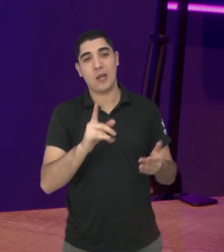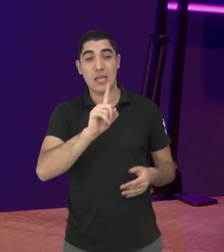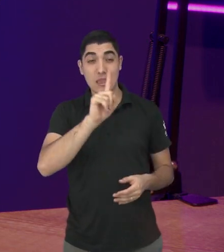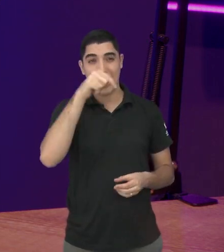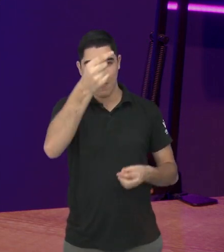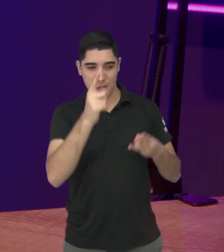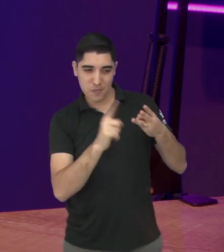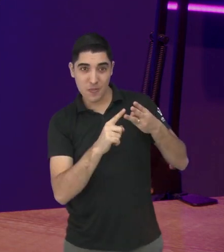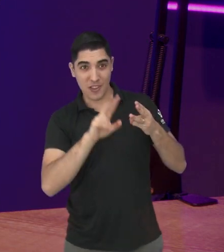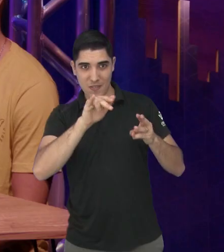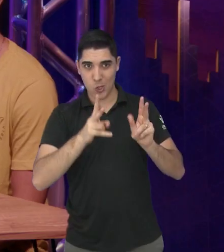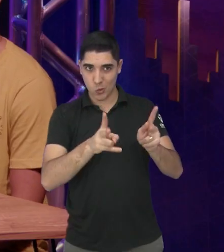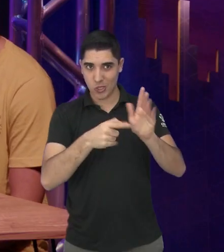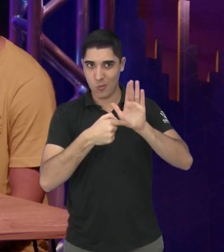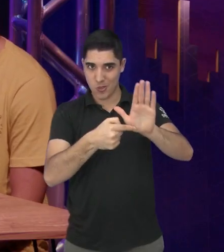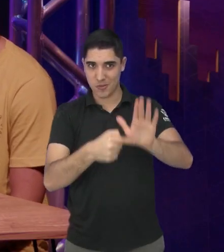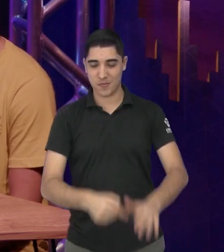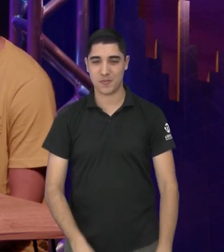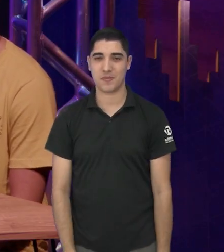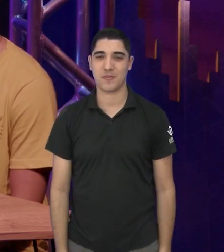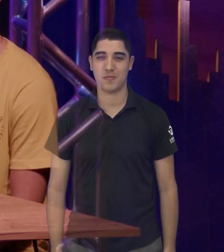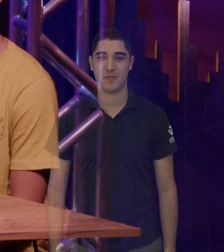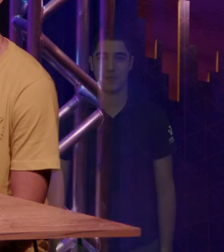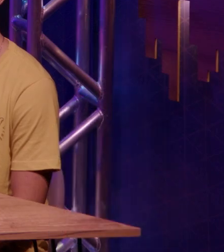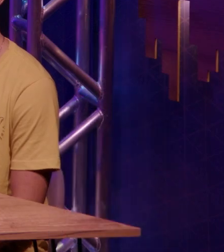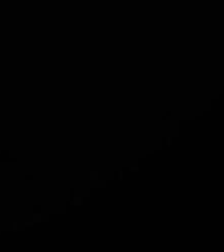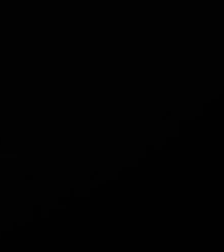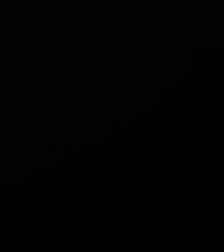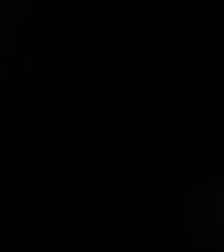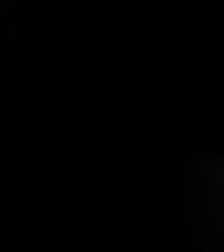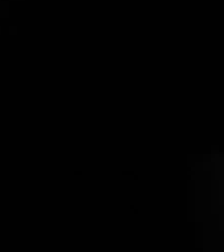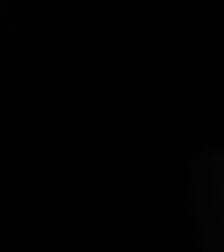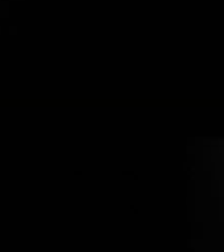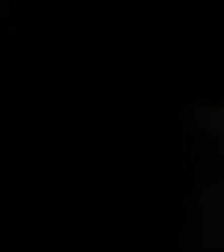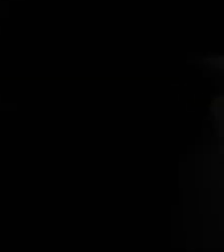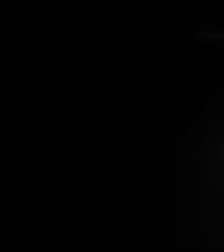limites, enfim. A gente conversa mais sobre isso no próximo bloco.